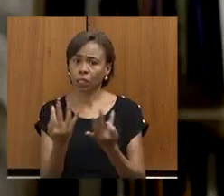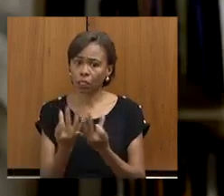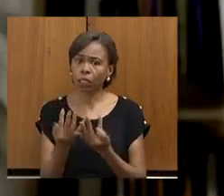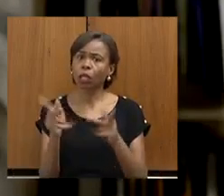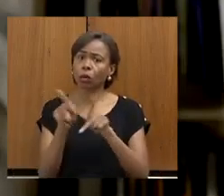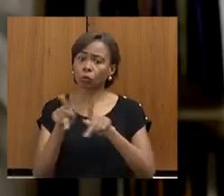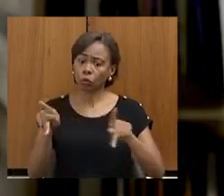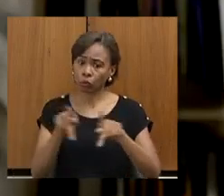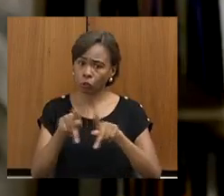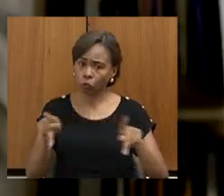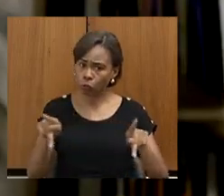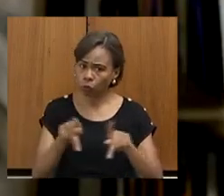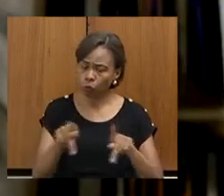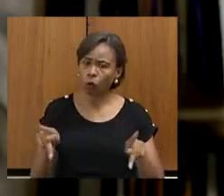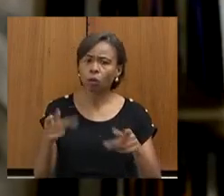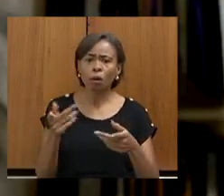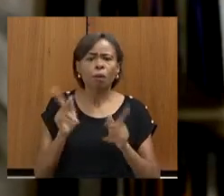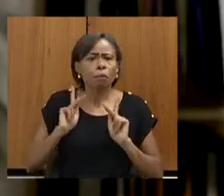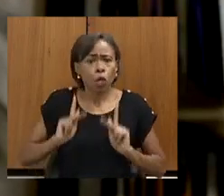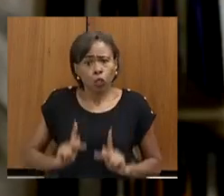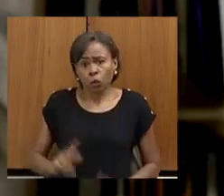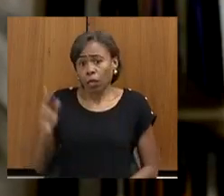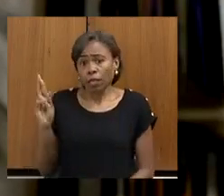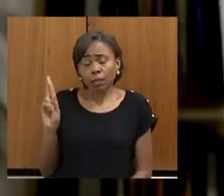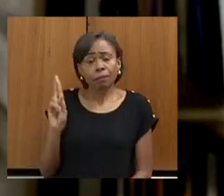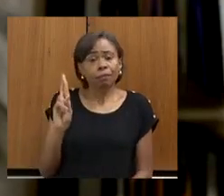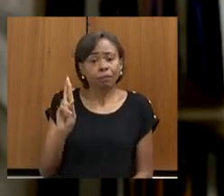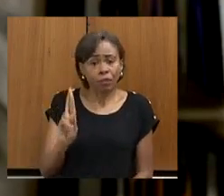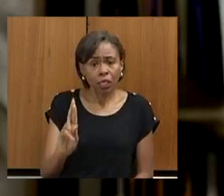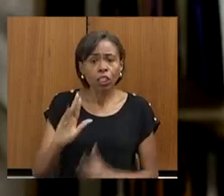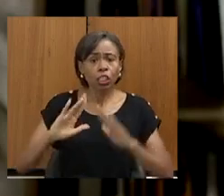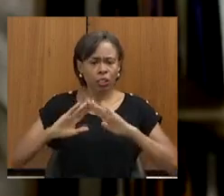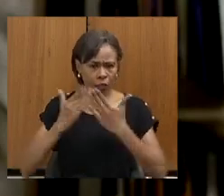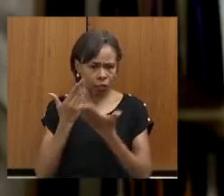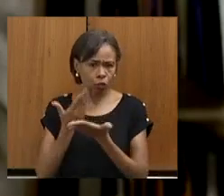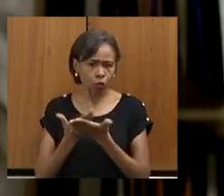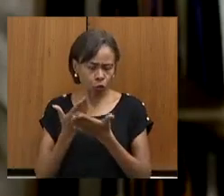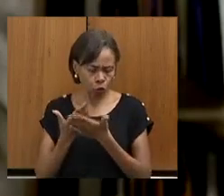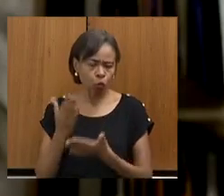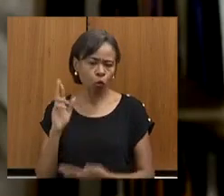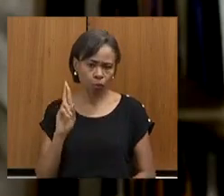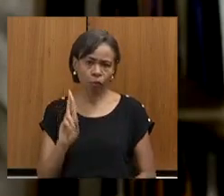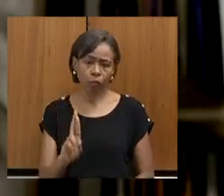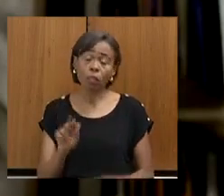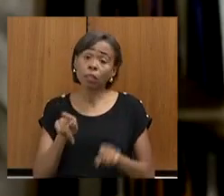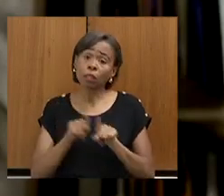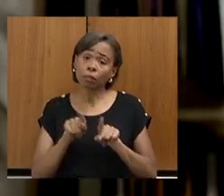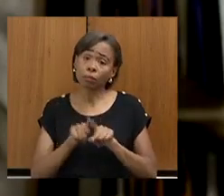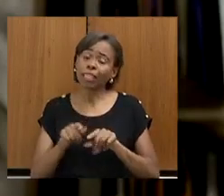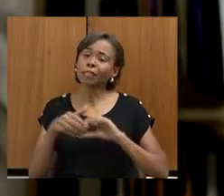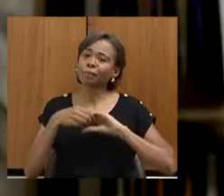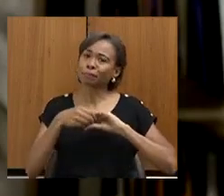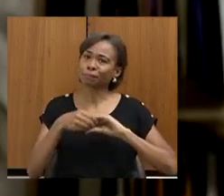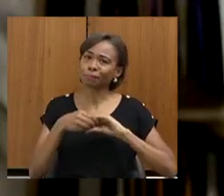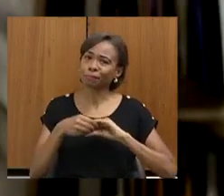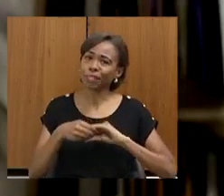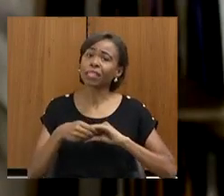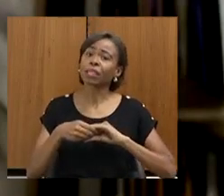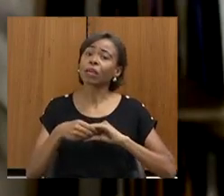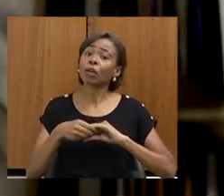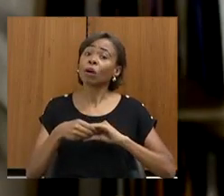familiares, professores, representantes das escolas e também cumprimento os próprios